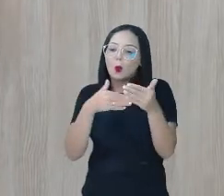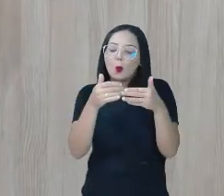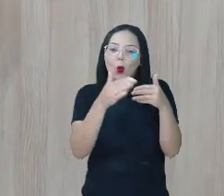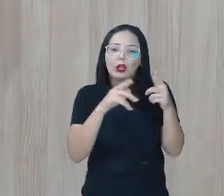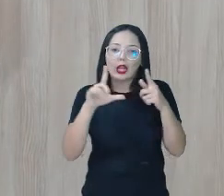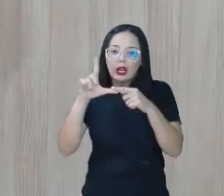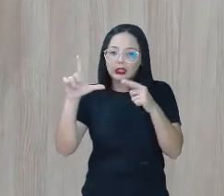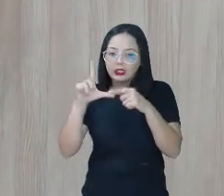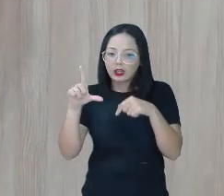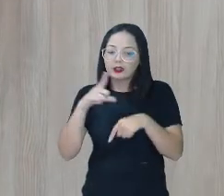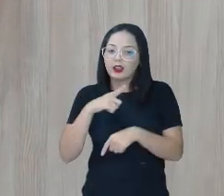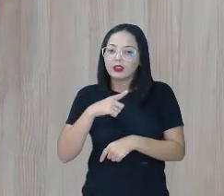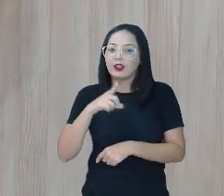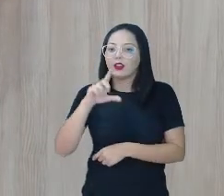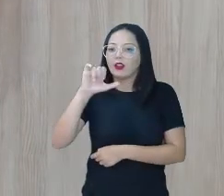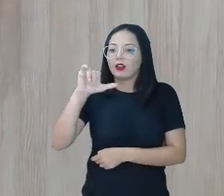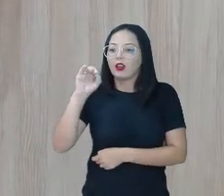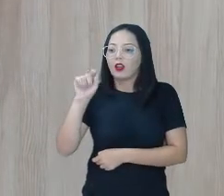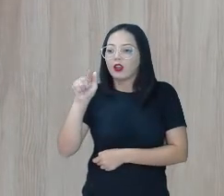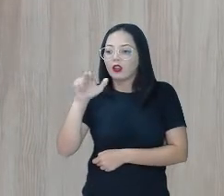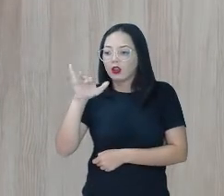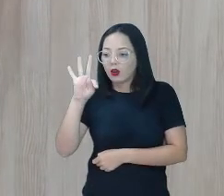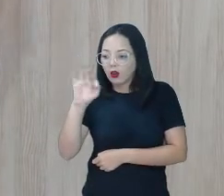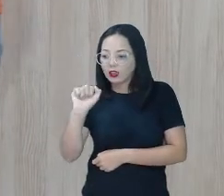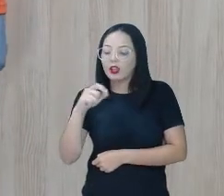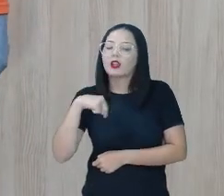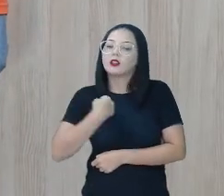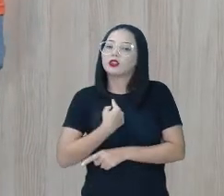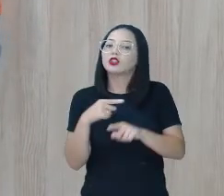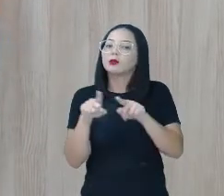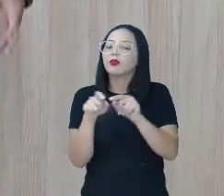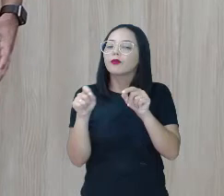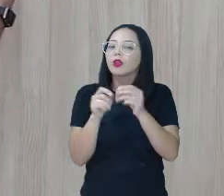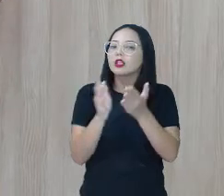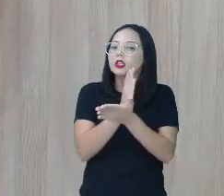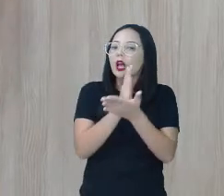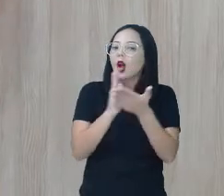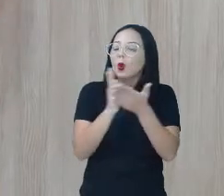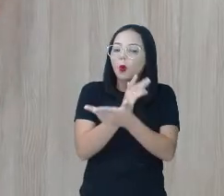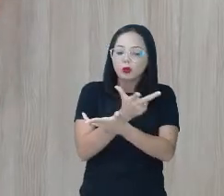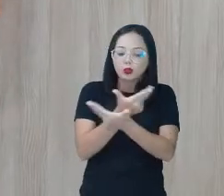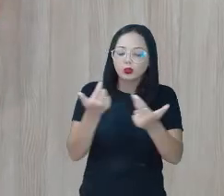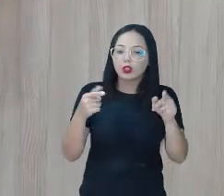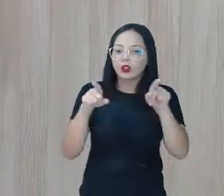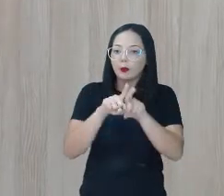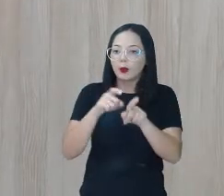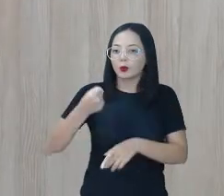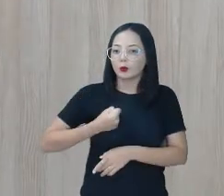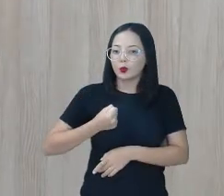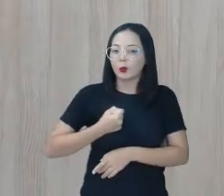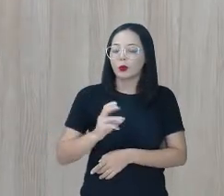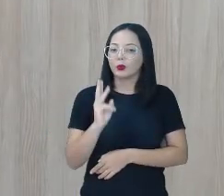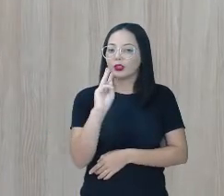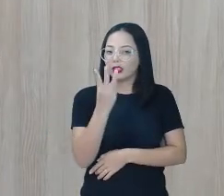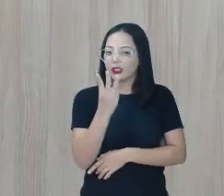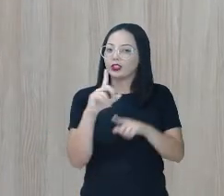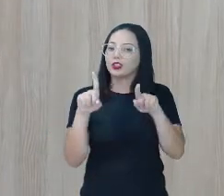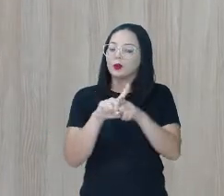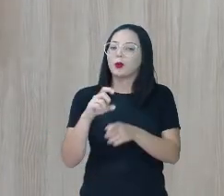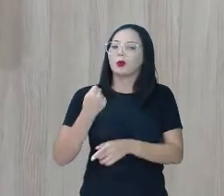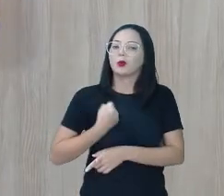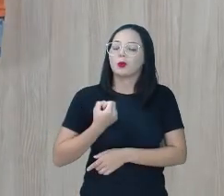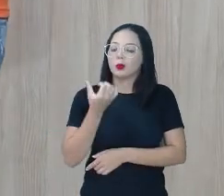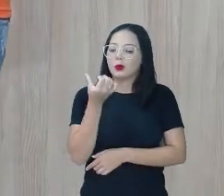tá? Que é chamado de incógnita. A gente vai poder fazer algumas coisas também com esse número 3 aqui, ó, e esse número